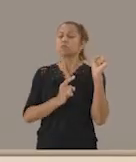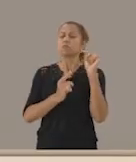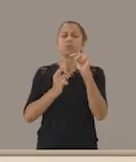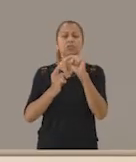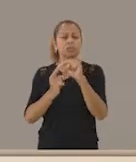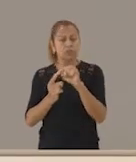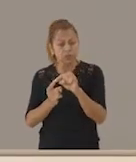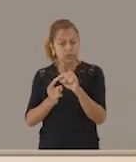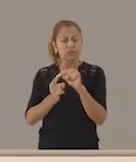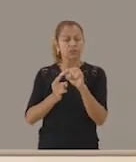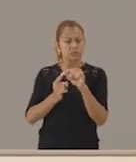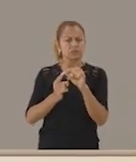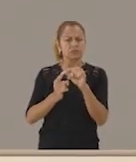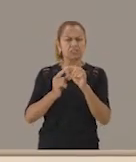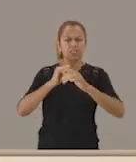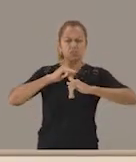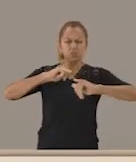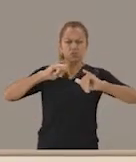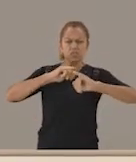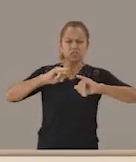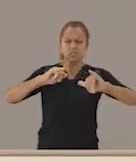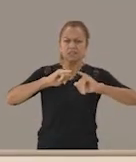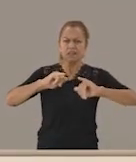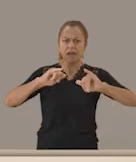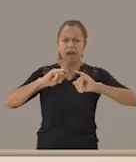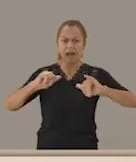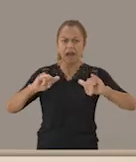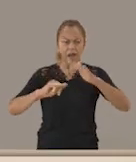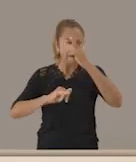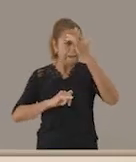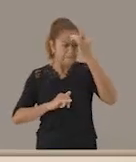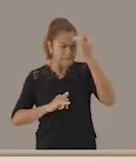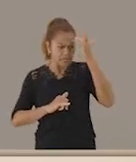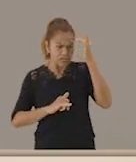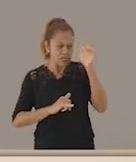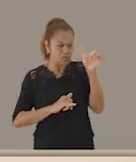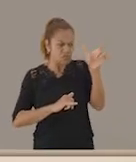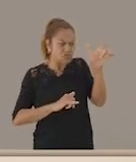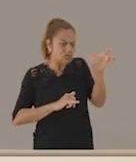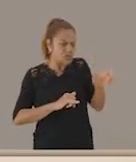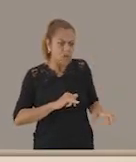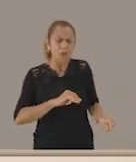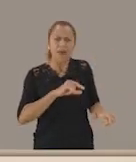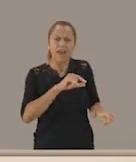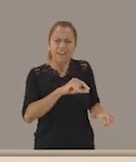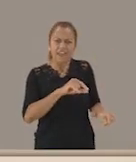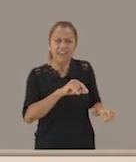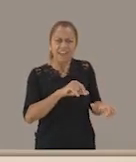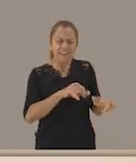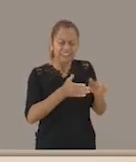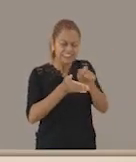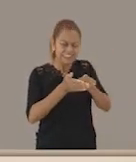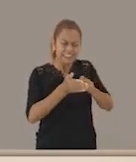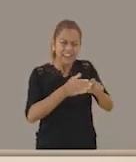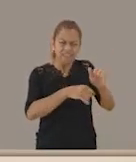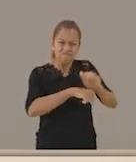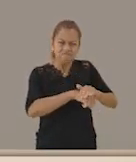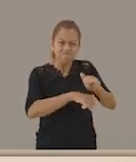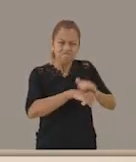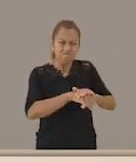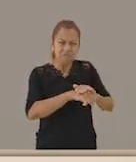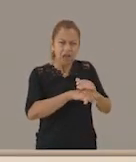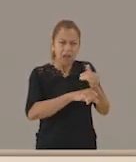dar ciência dos fatos sem a interferência explícita do posicionamento daquele quem escreve. Por